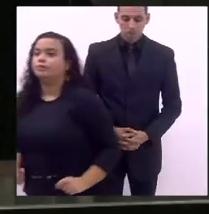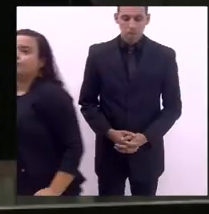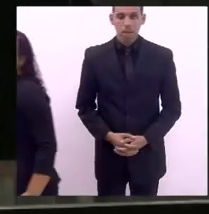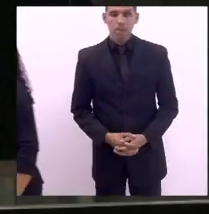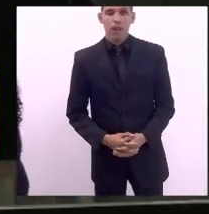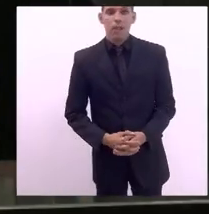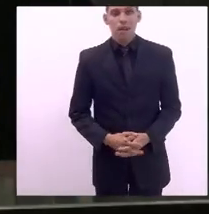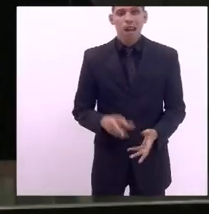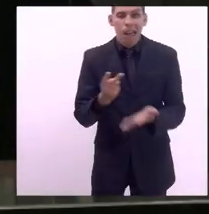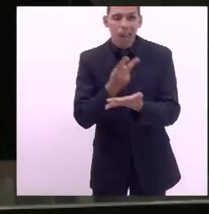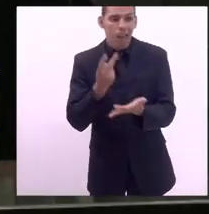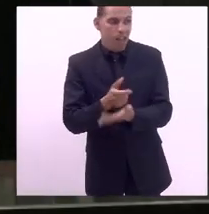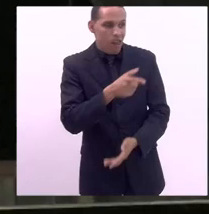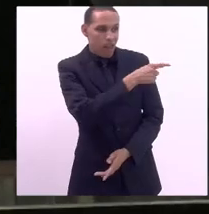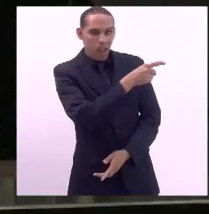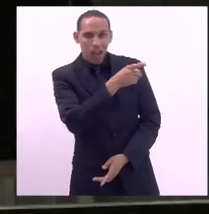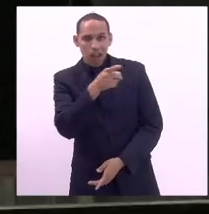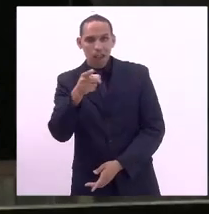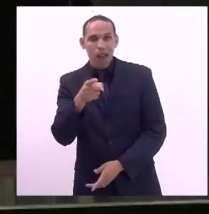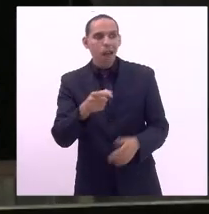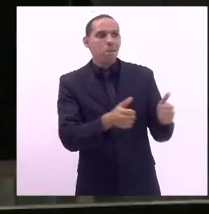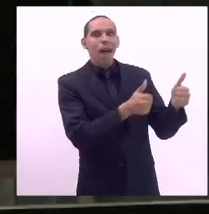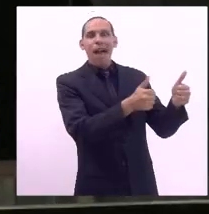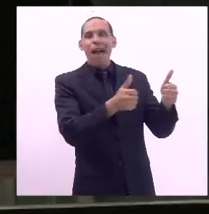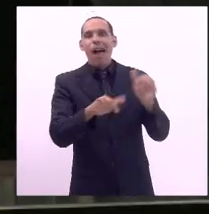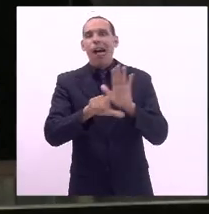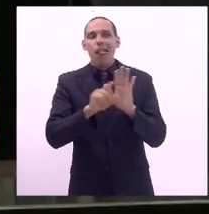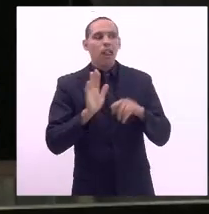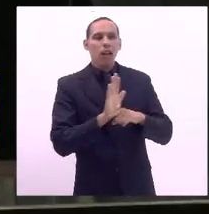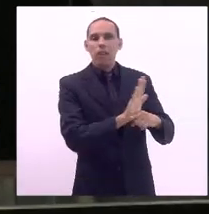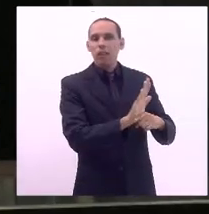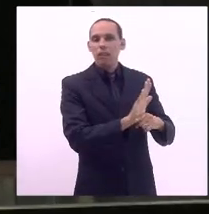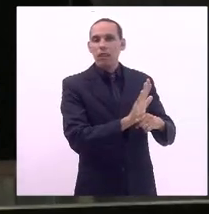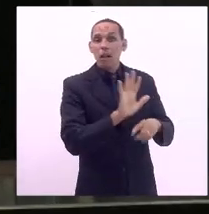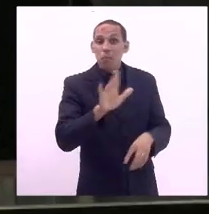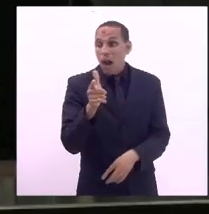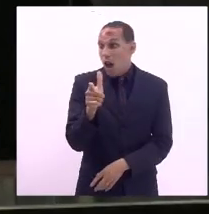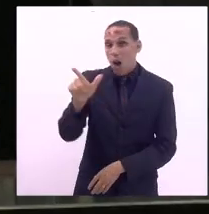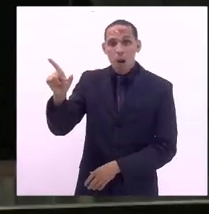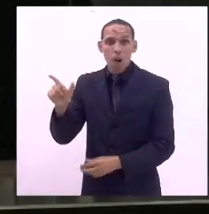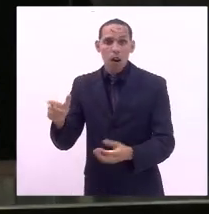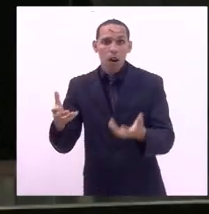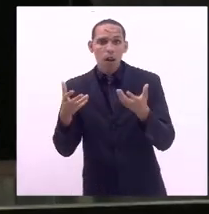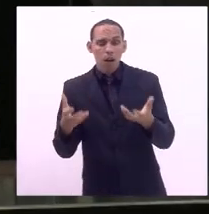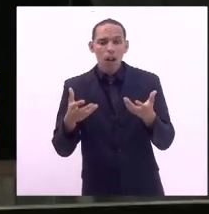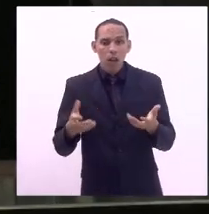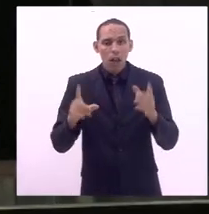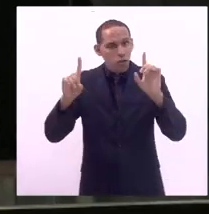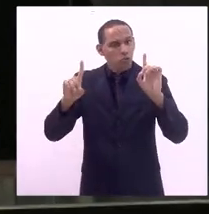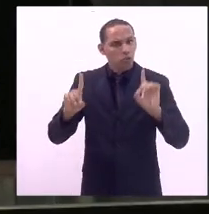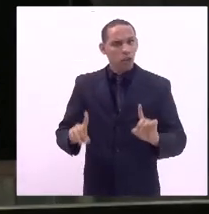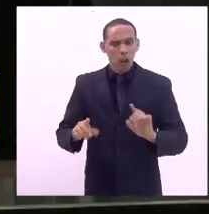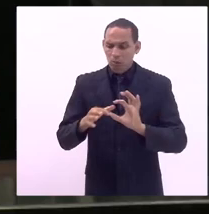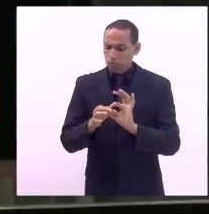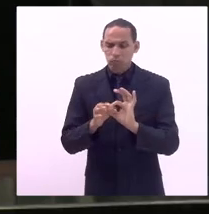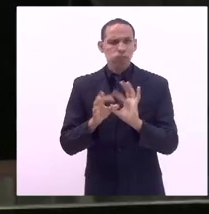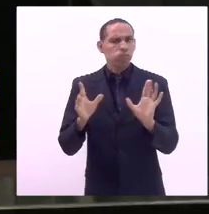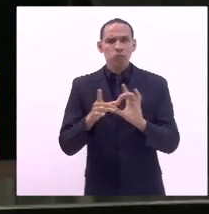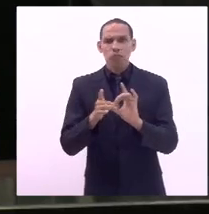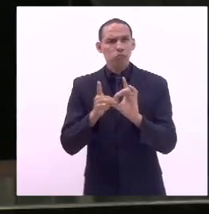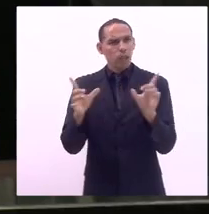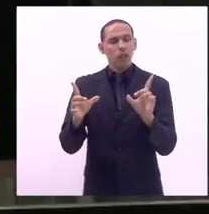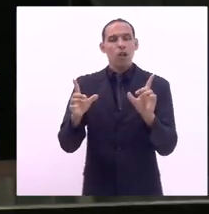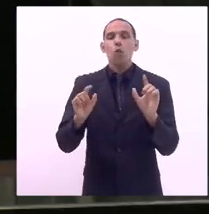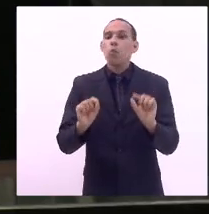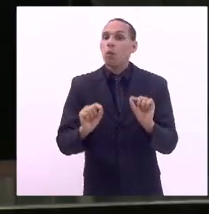errado é beneficiado pela lei. E quem quer simplesmente exercer o seu direito democrático,